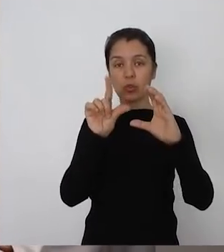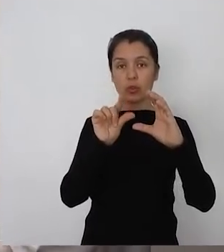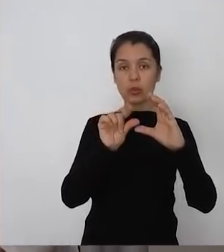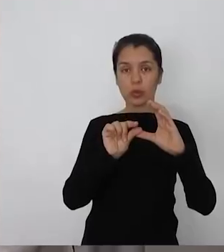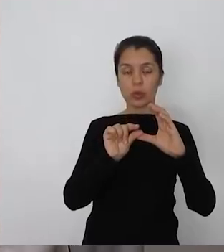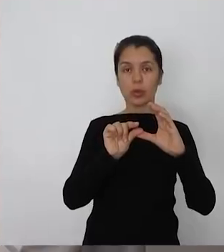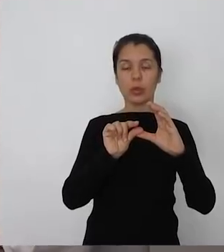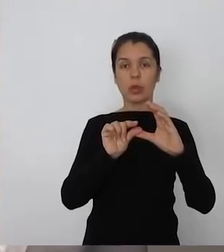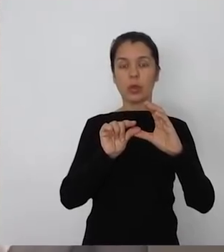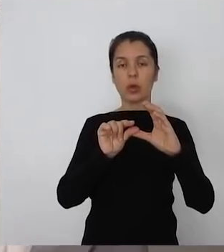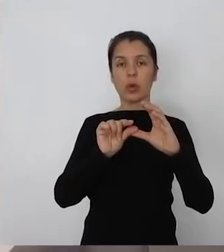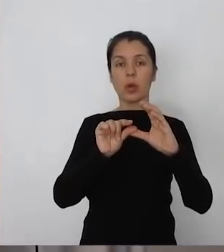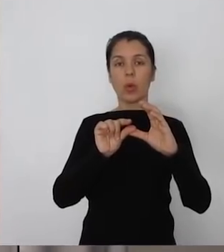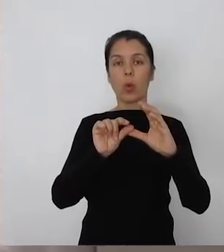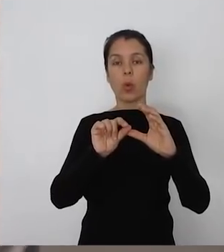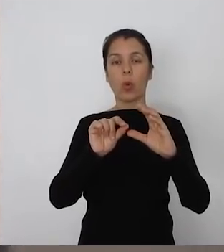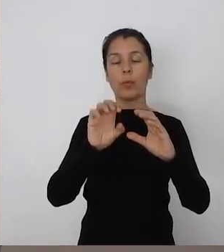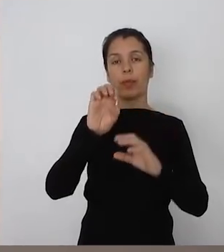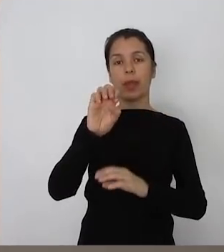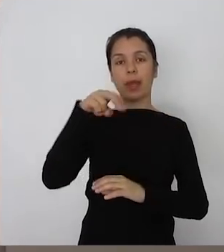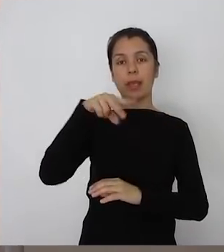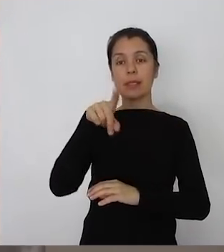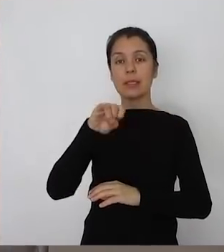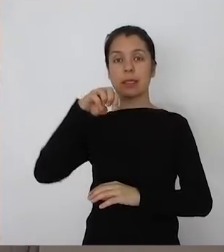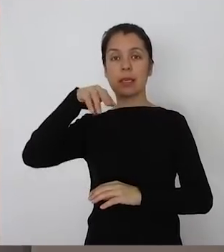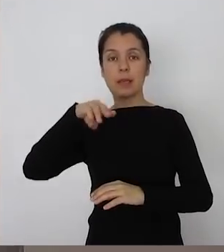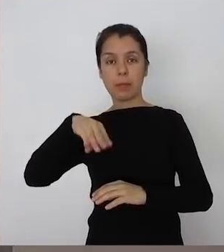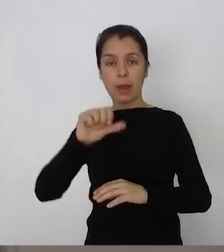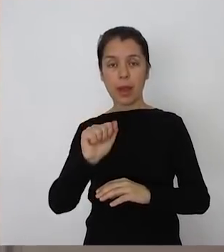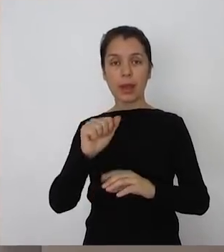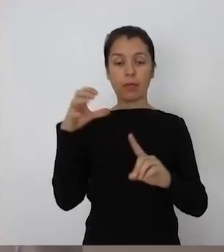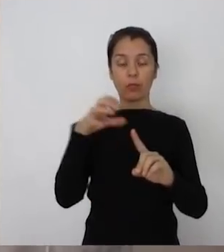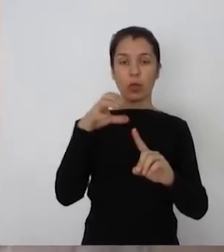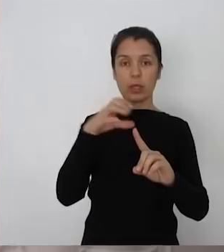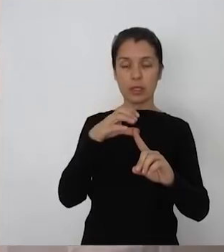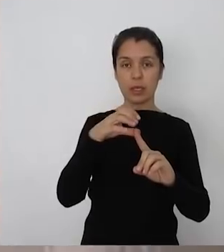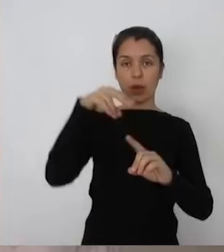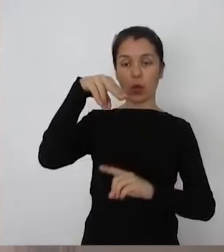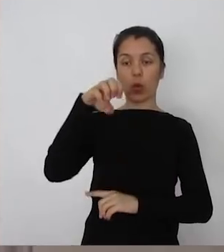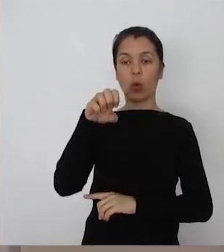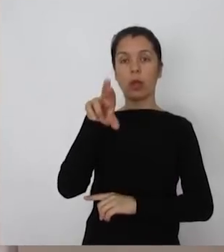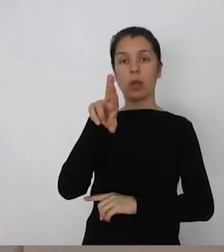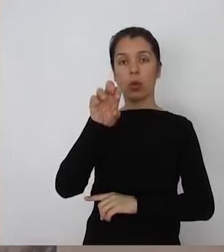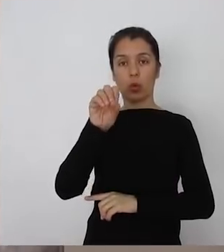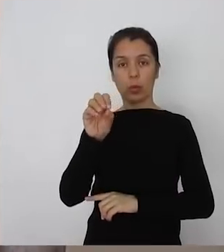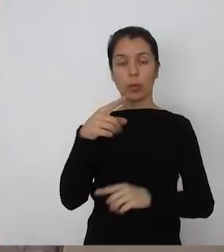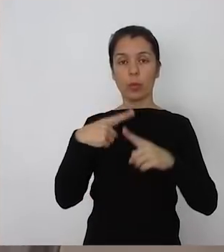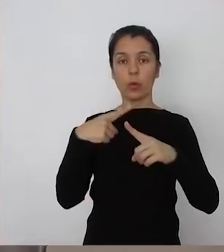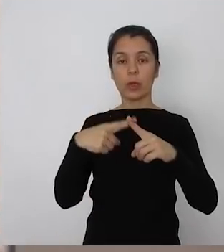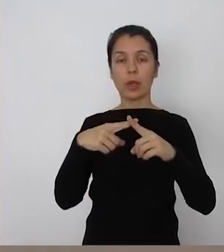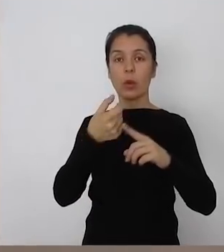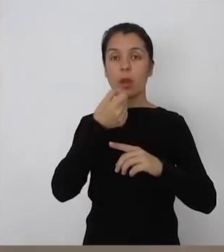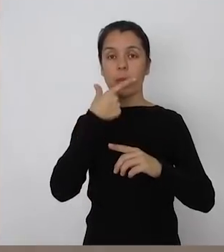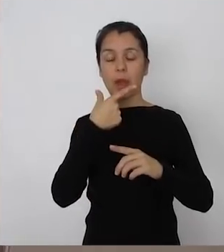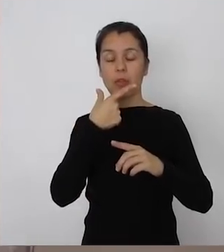antidepressivos. Vamos para os antipsicóticos. Esse remédio é muito interessante porque esses remédios são para criança que é TEA,